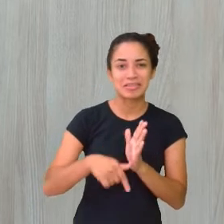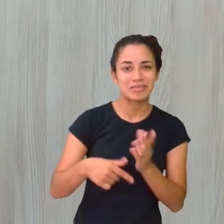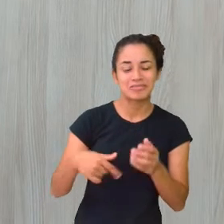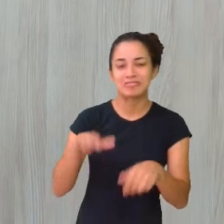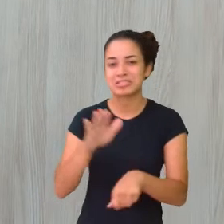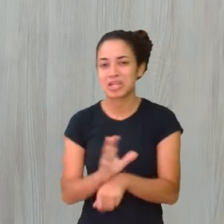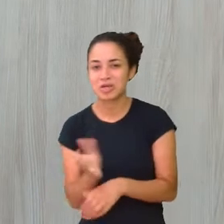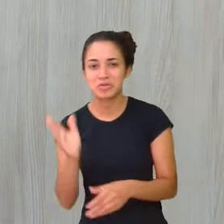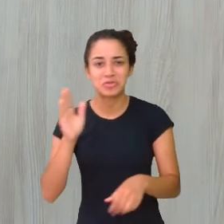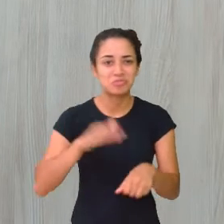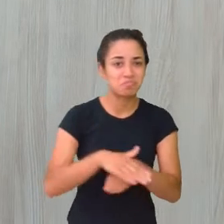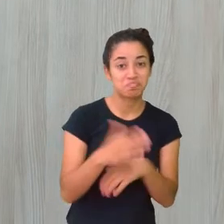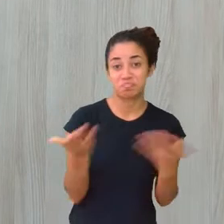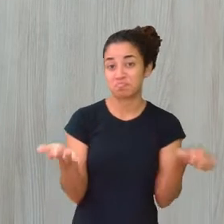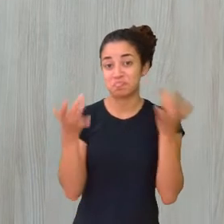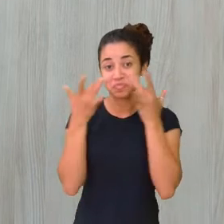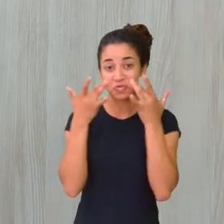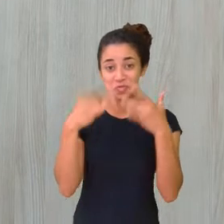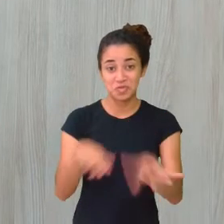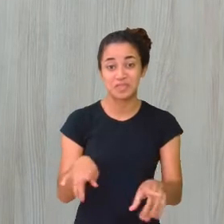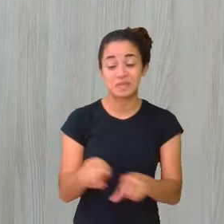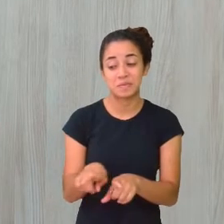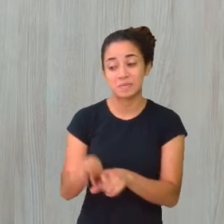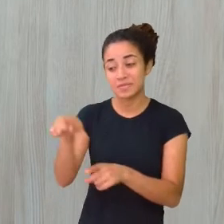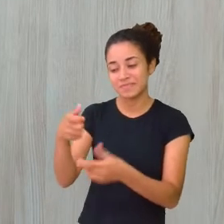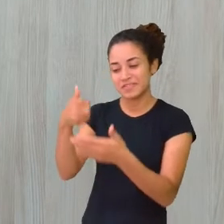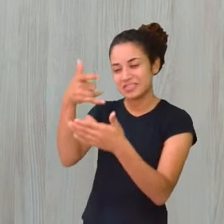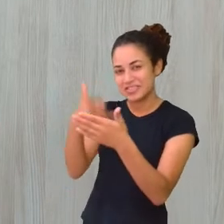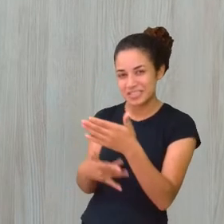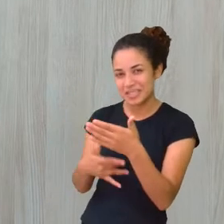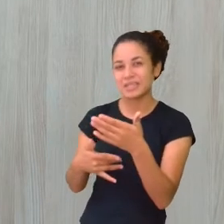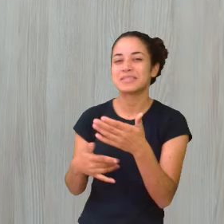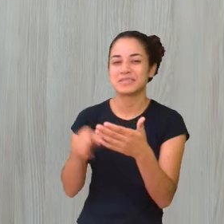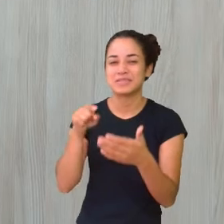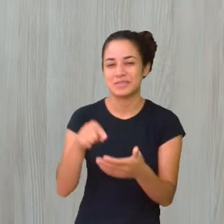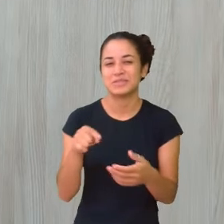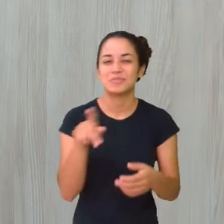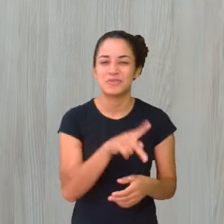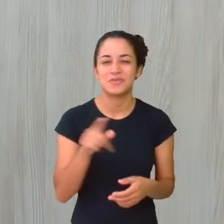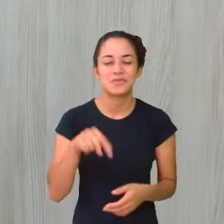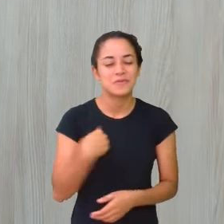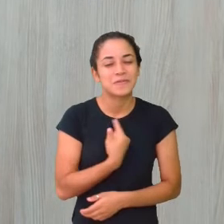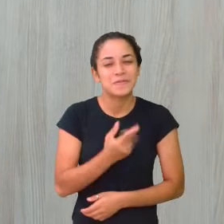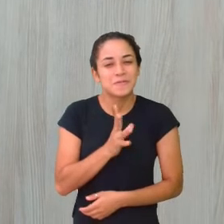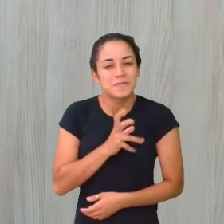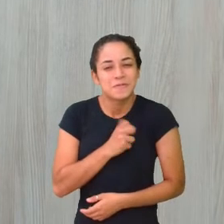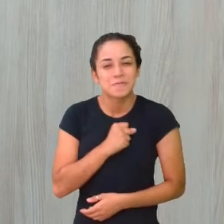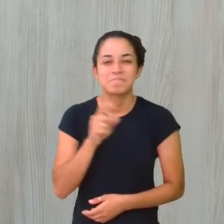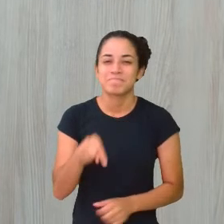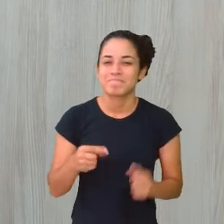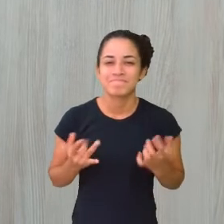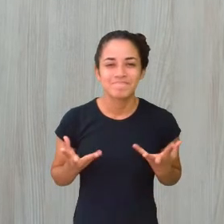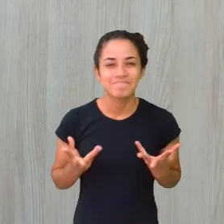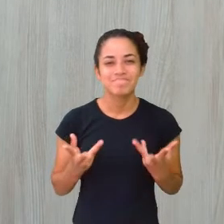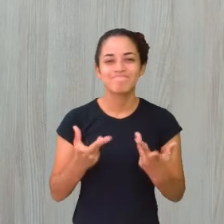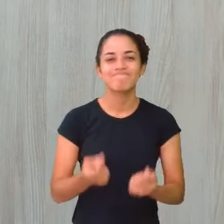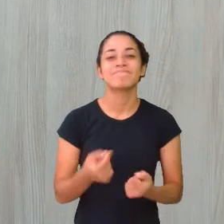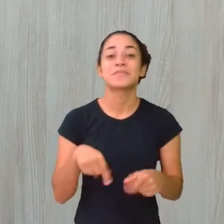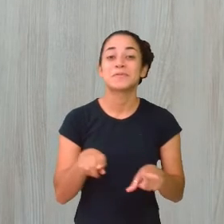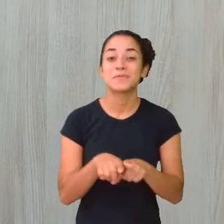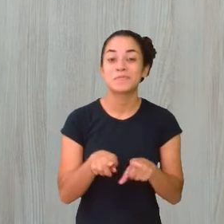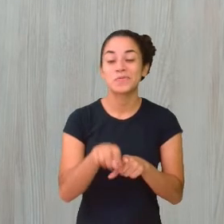você assistir essa aula, não é? No chat desse professor que amamos, que é maravilhoso, não é? E que torna